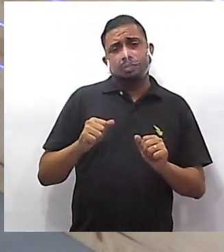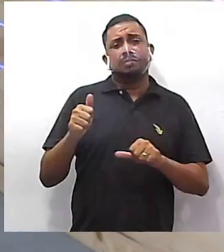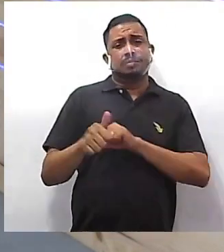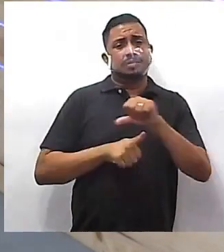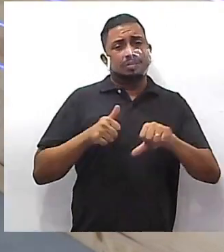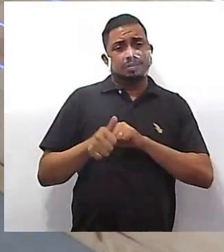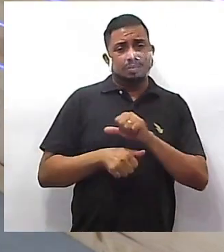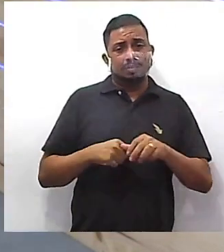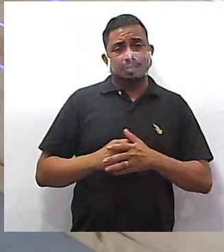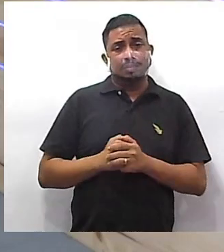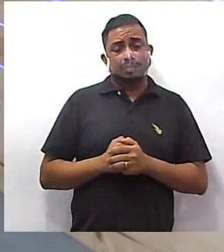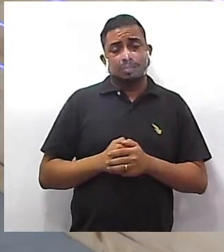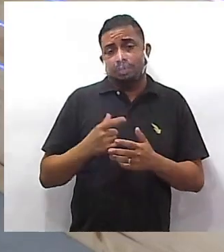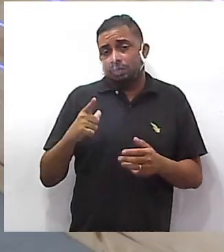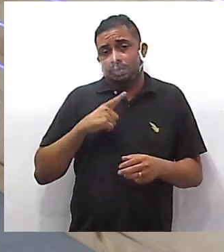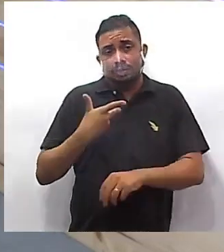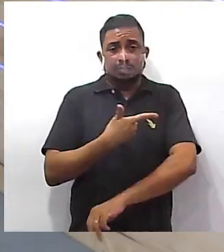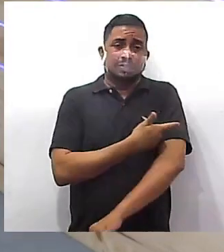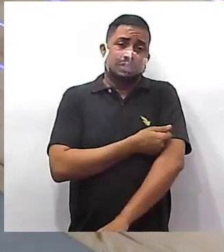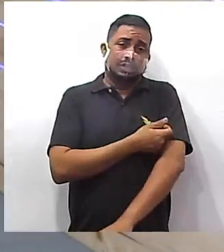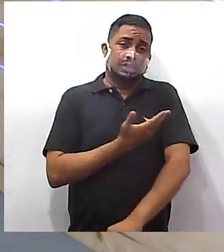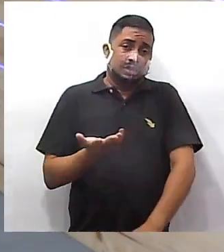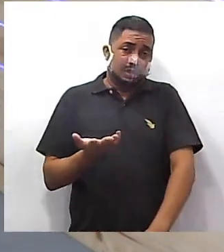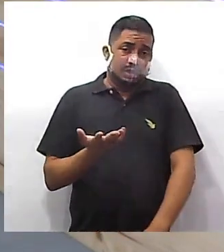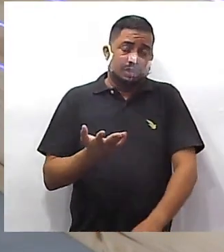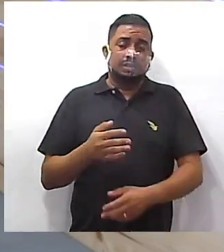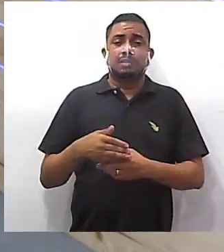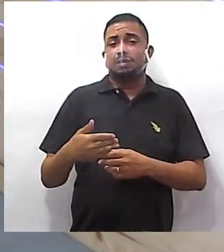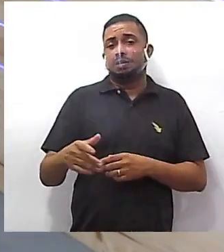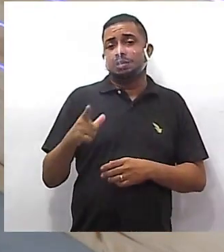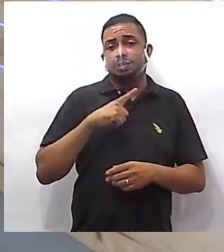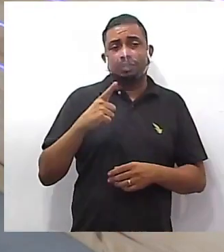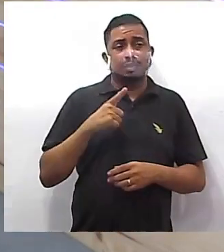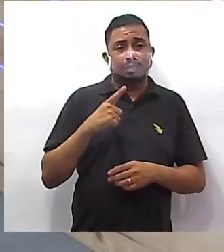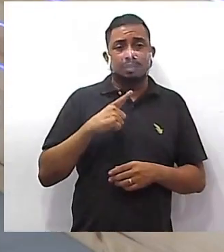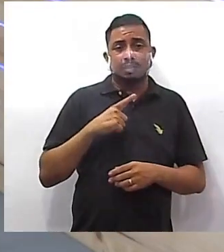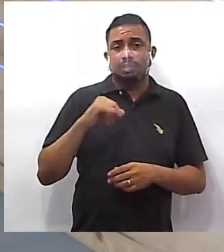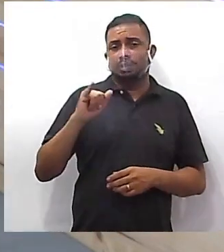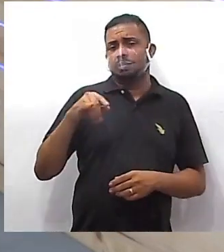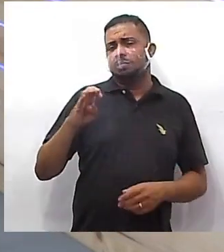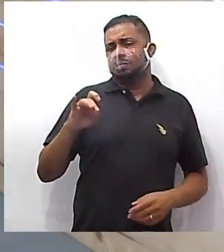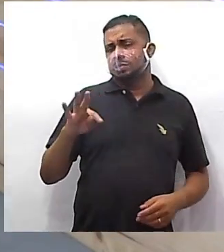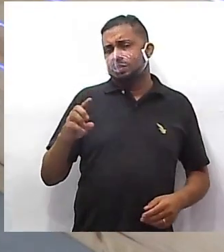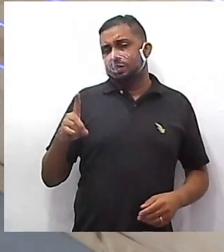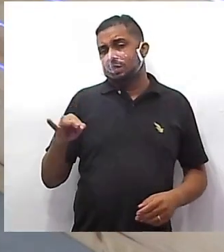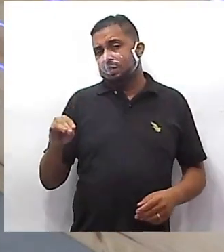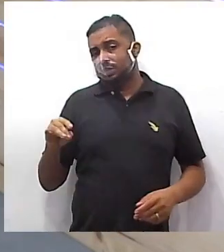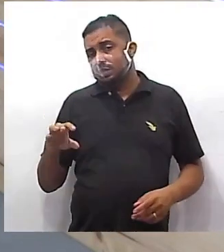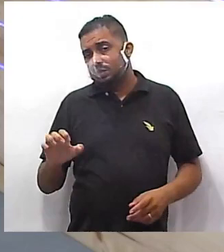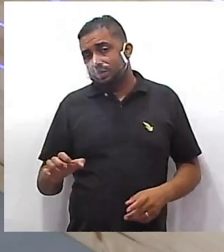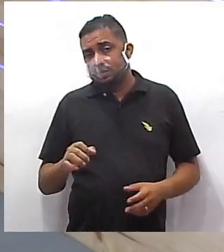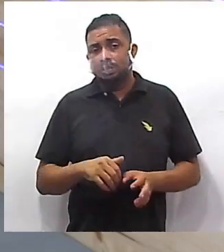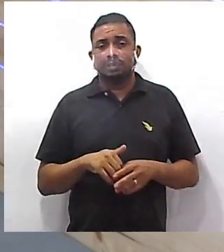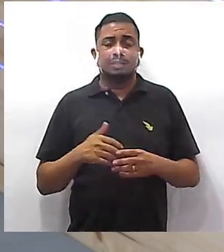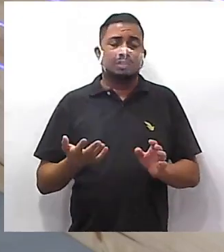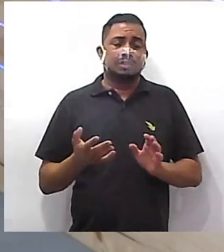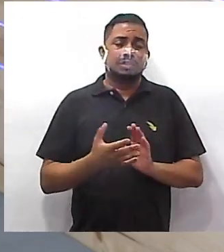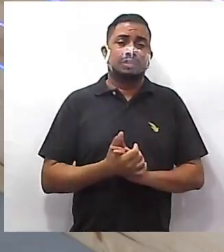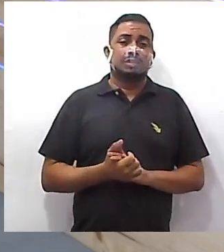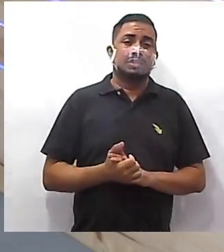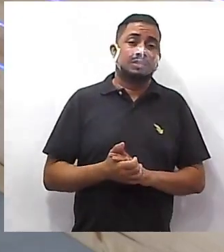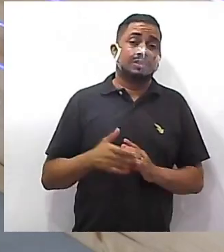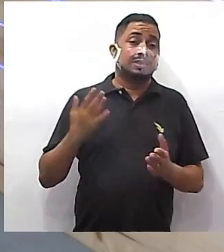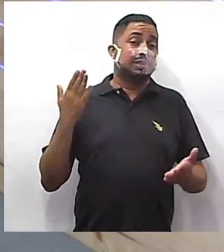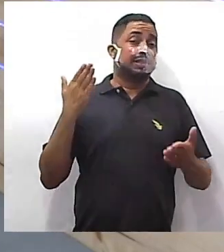De repente, vamos ter a vacina. De repente, vamos ter uma imunidade de rebanho, né? E